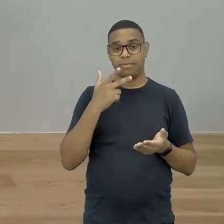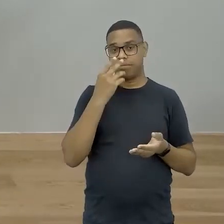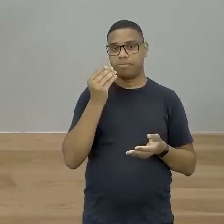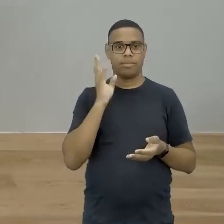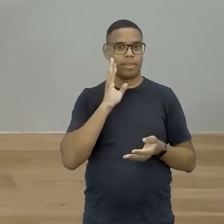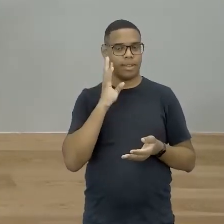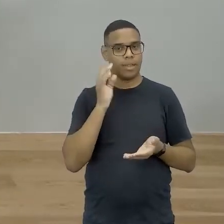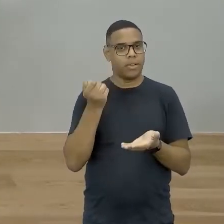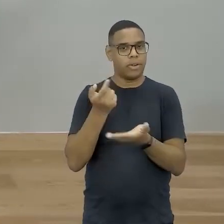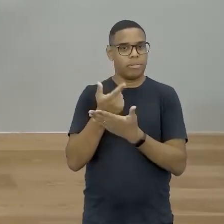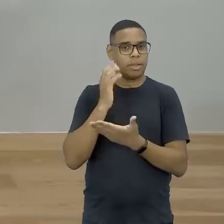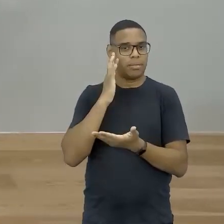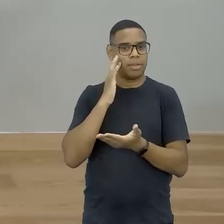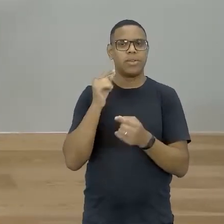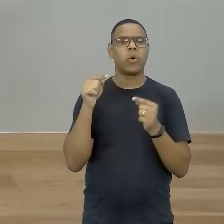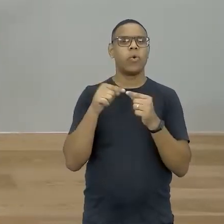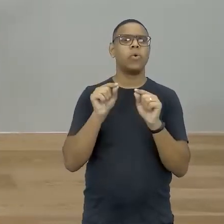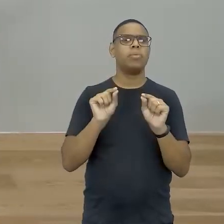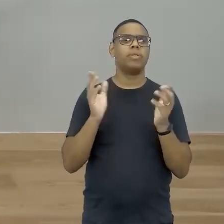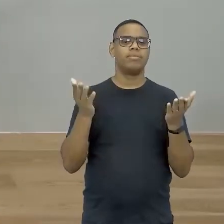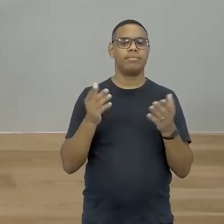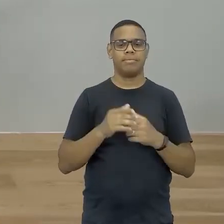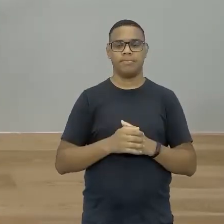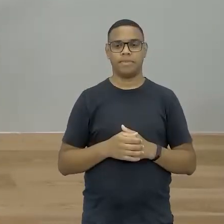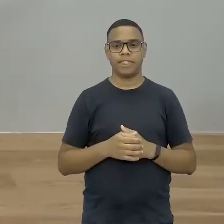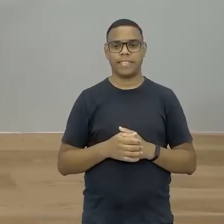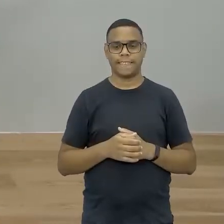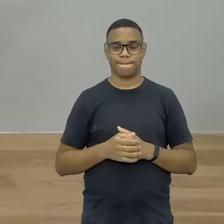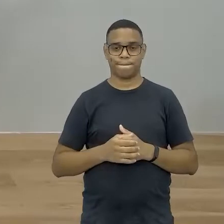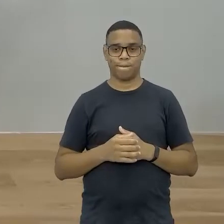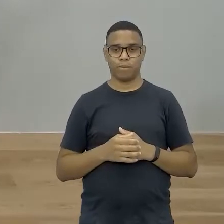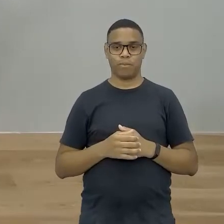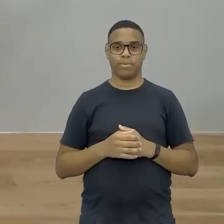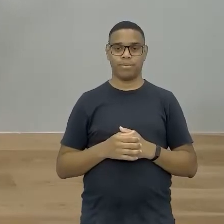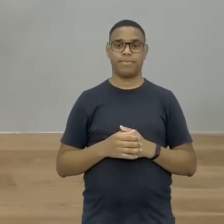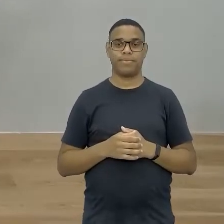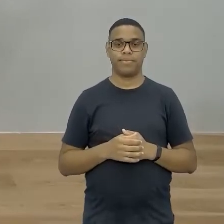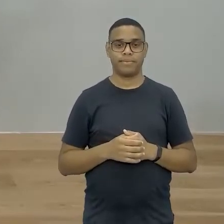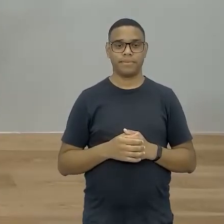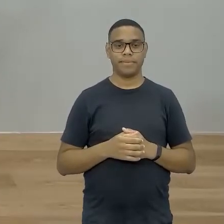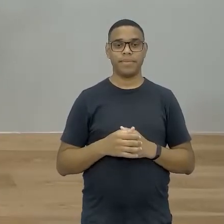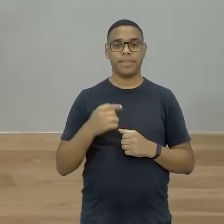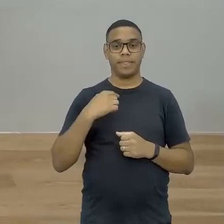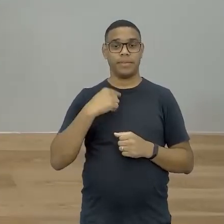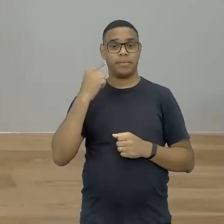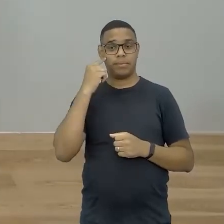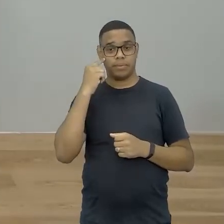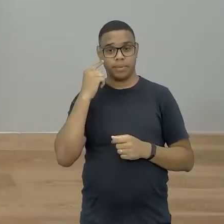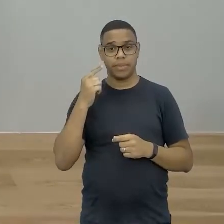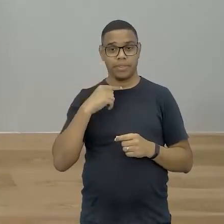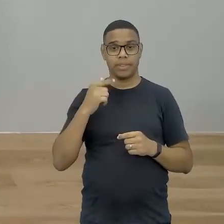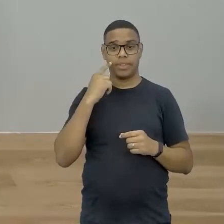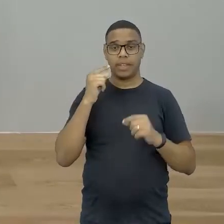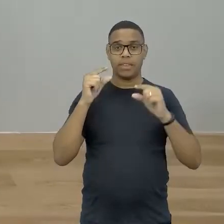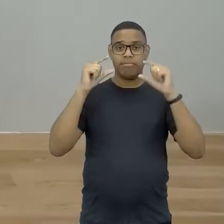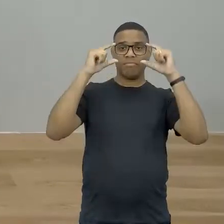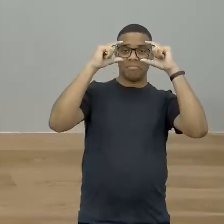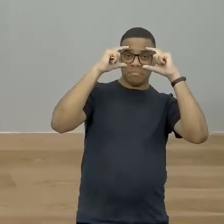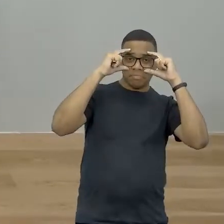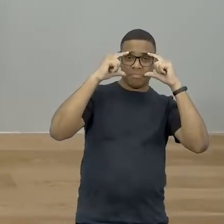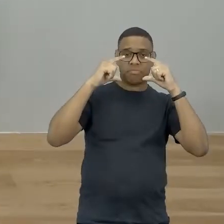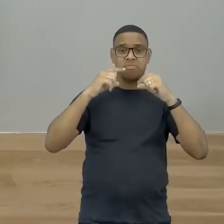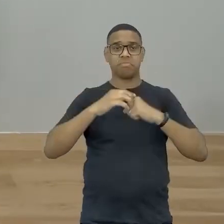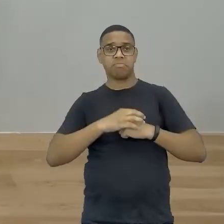legal, eu adoraria, que mais que pode vender? Bom, eu pensei, como ele tá todo modernoso